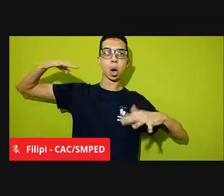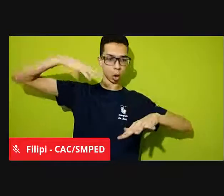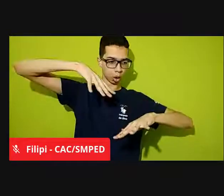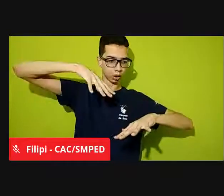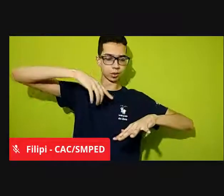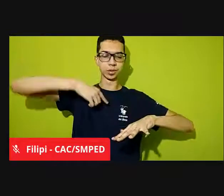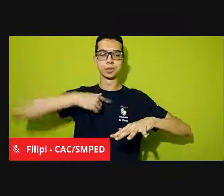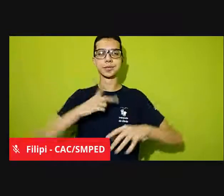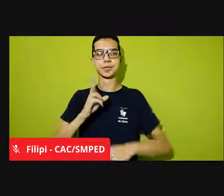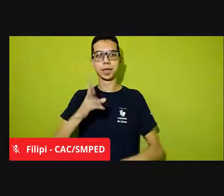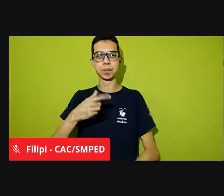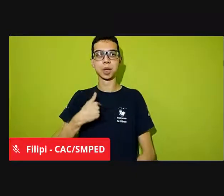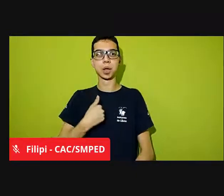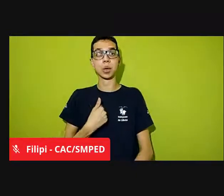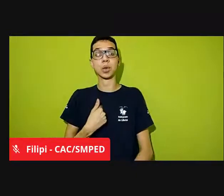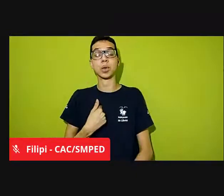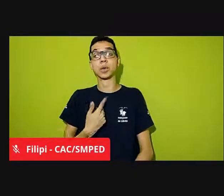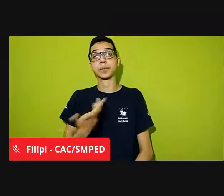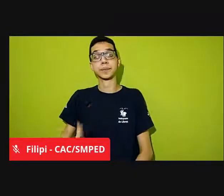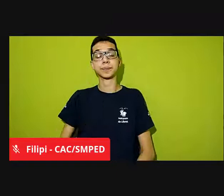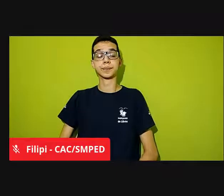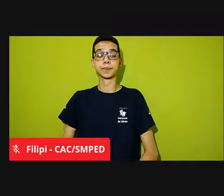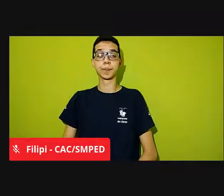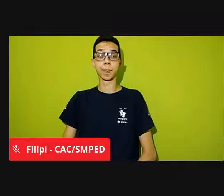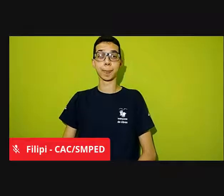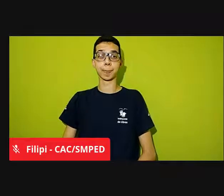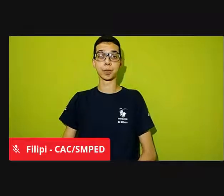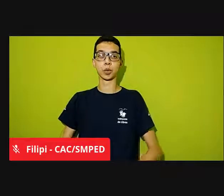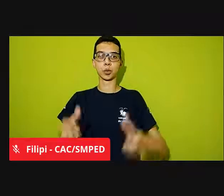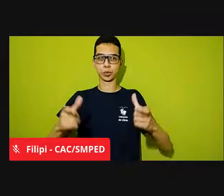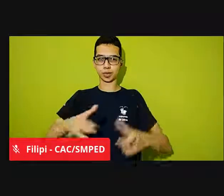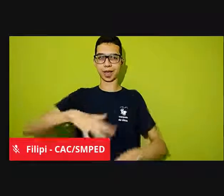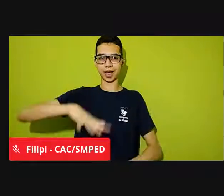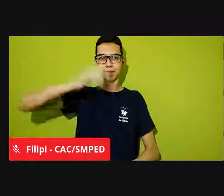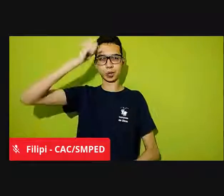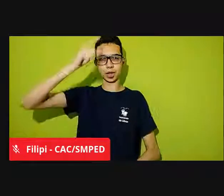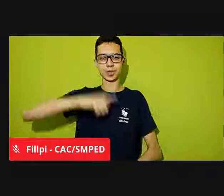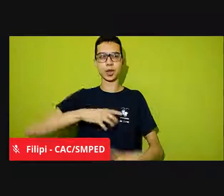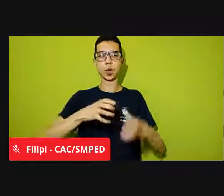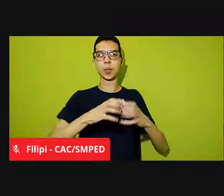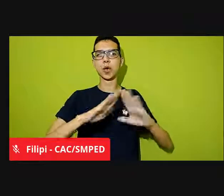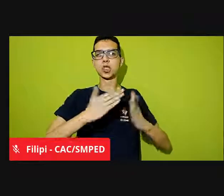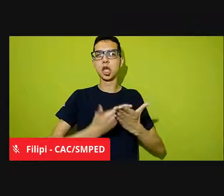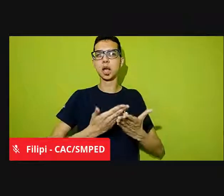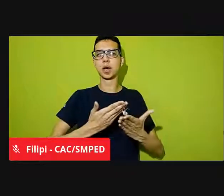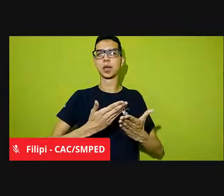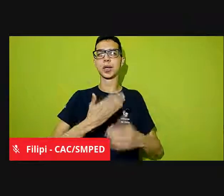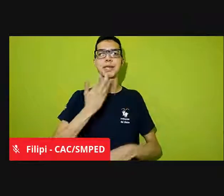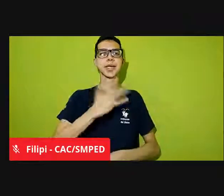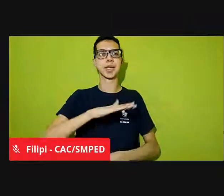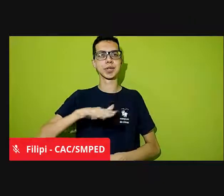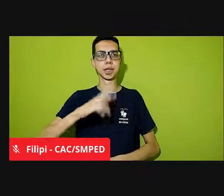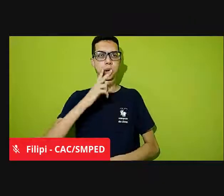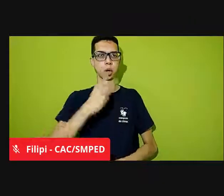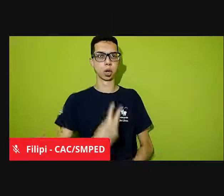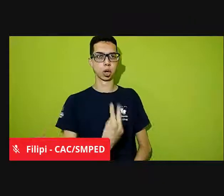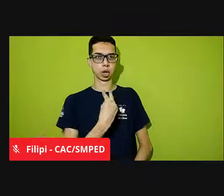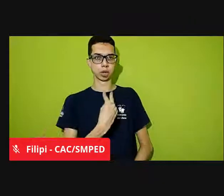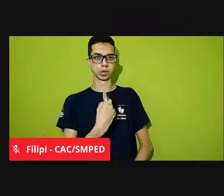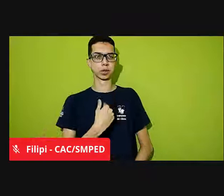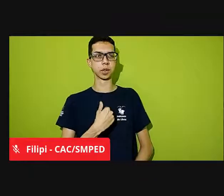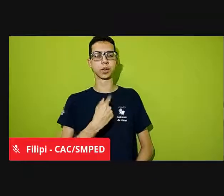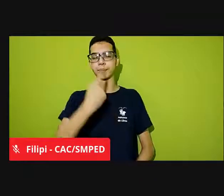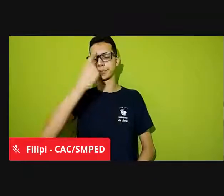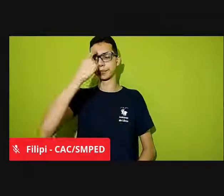culturais, a criança, ela, a molecada, assim, um grupo de escola, ficou olhando para minha mão, e aí eu falei: